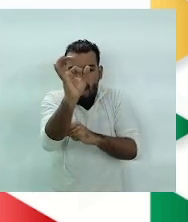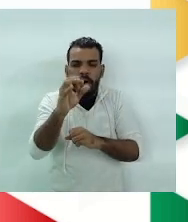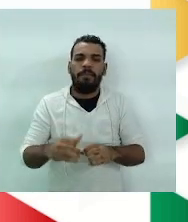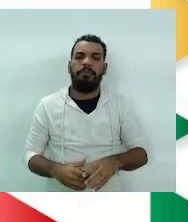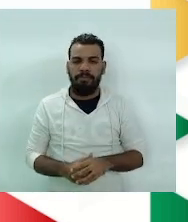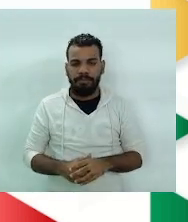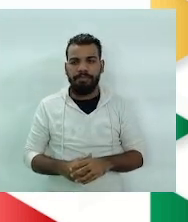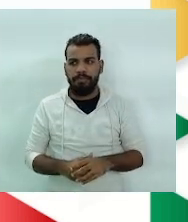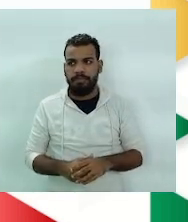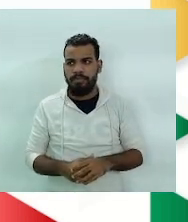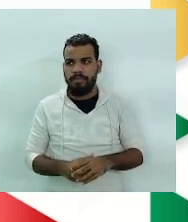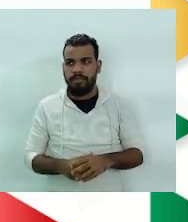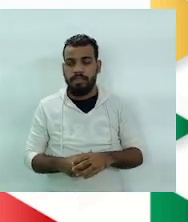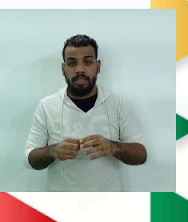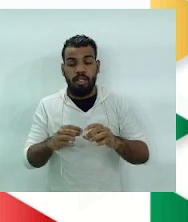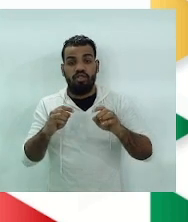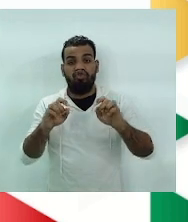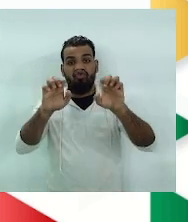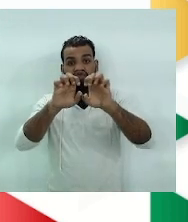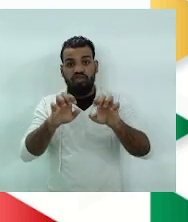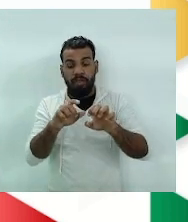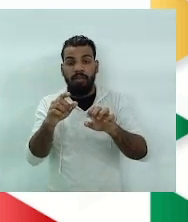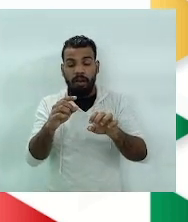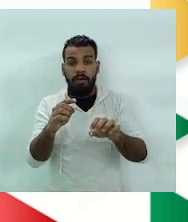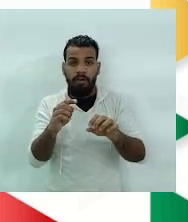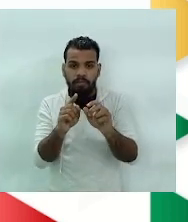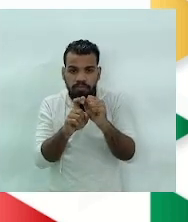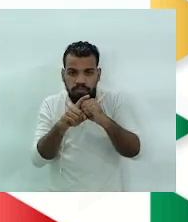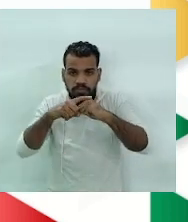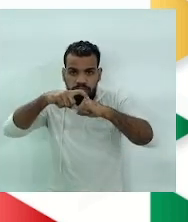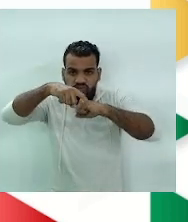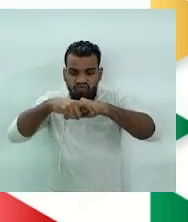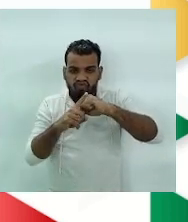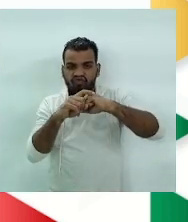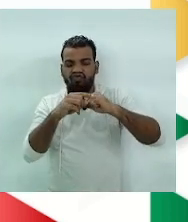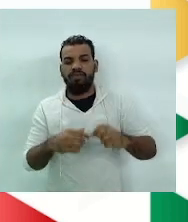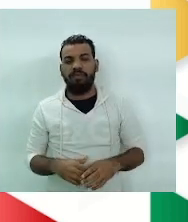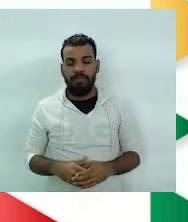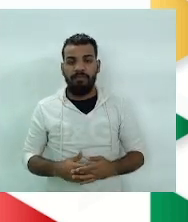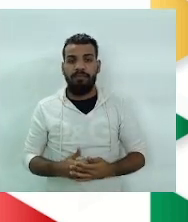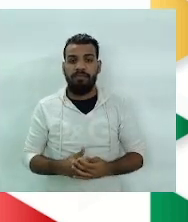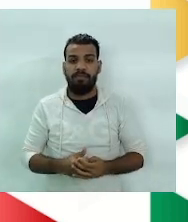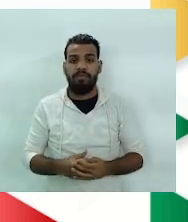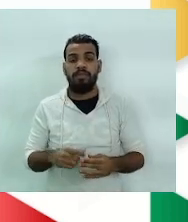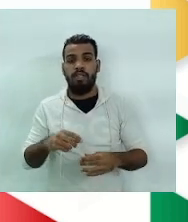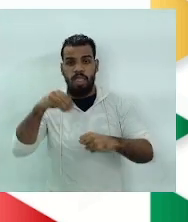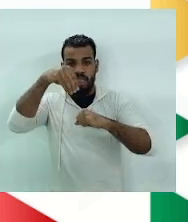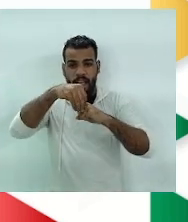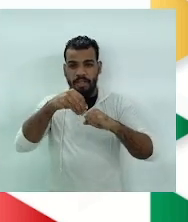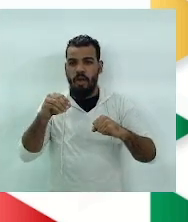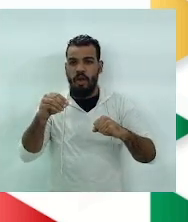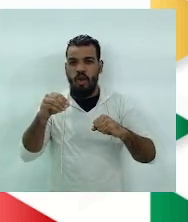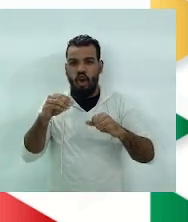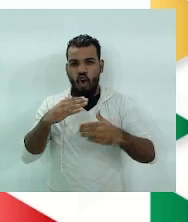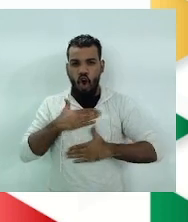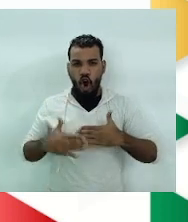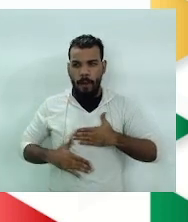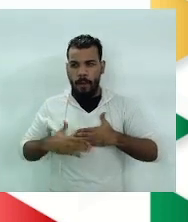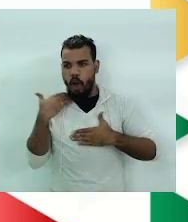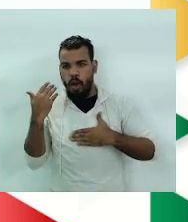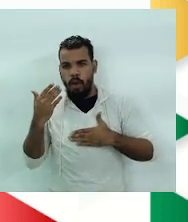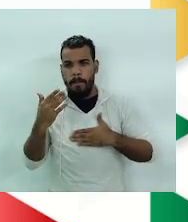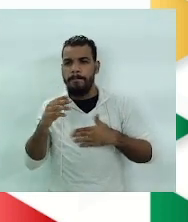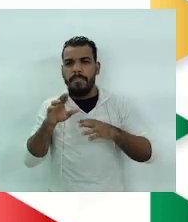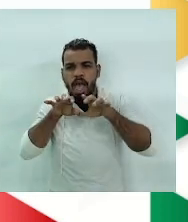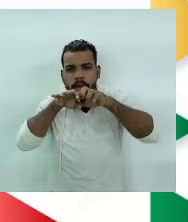estrutura colunar e fluidal, que são as lavas, e não apresentam poros nem fósseis nas rochas